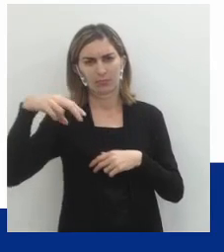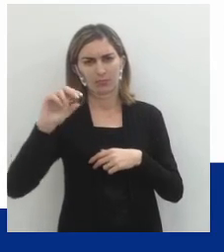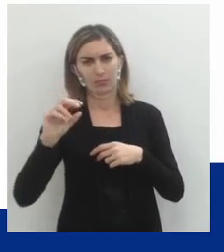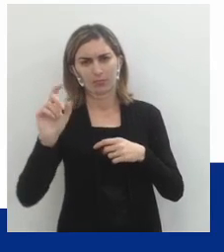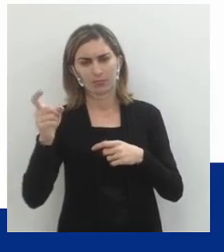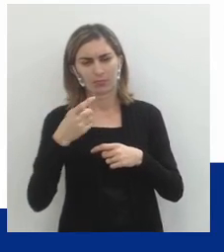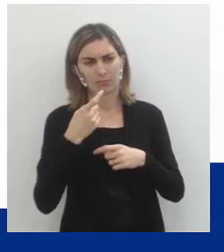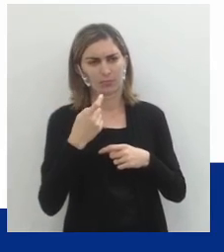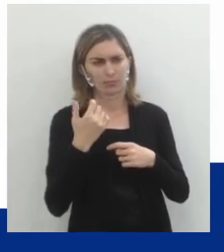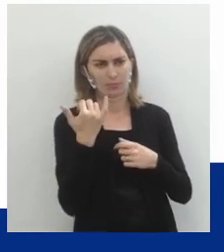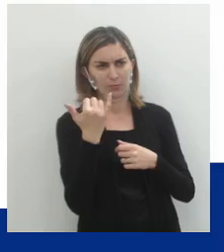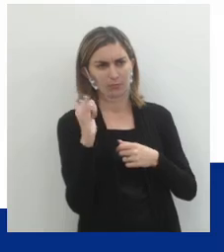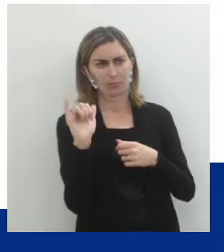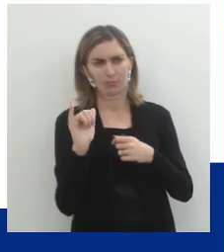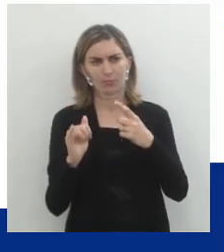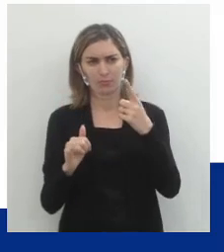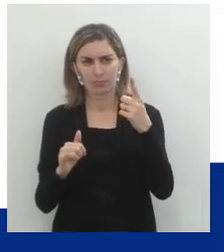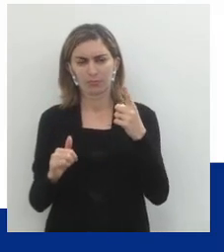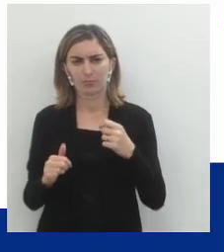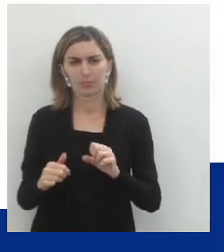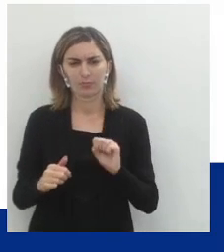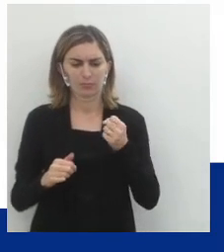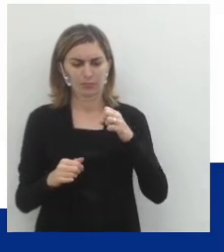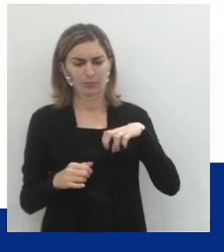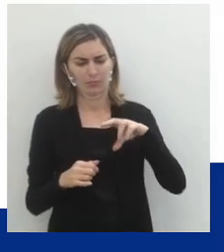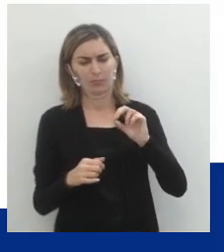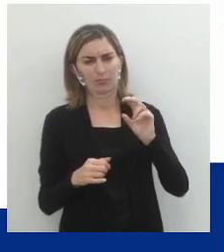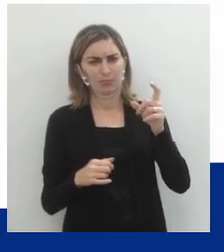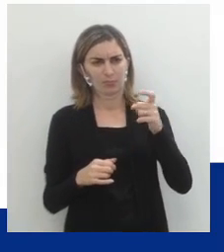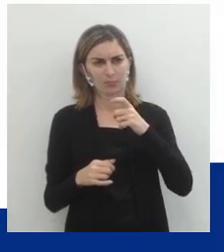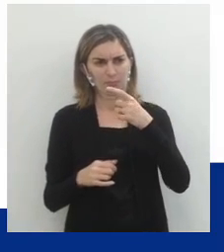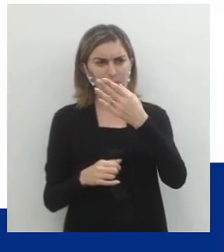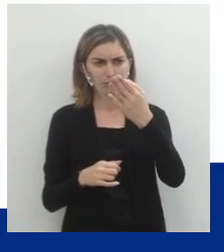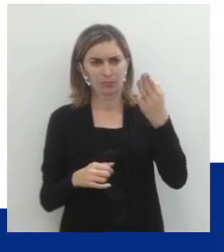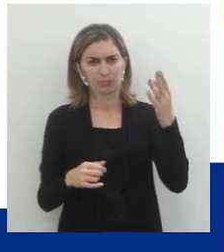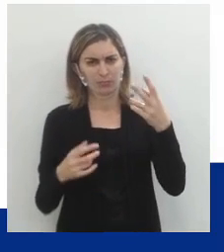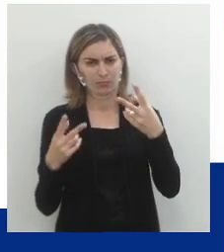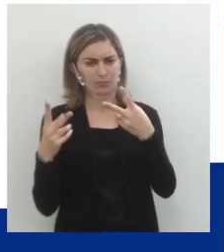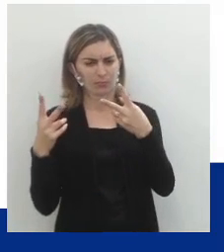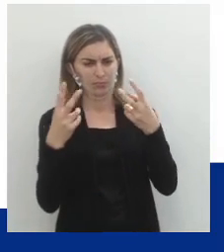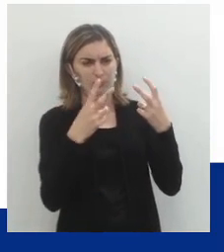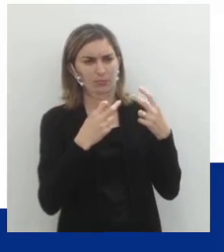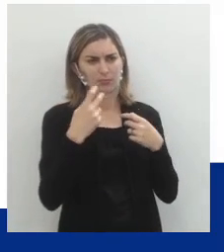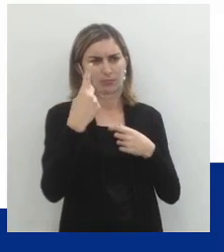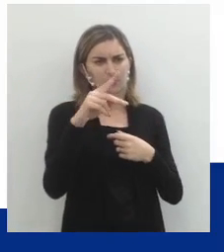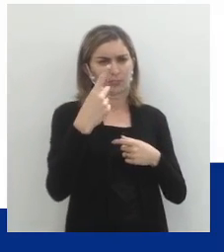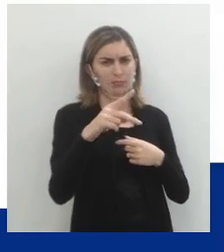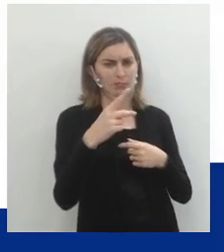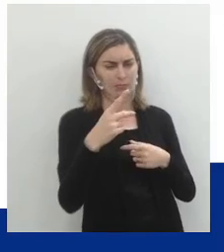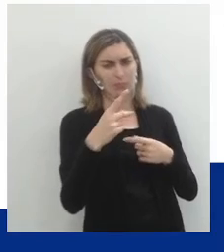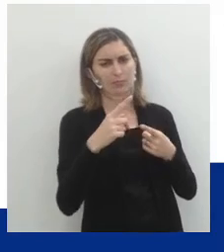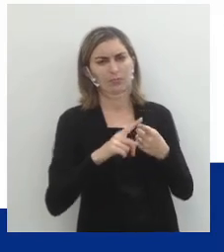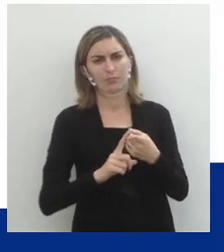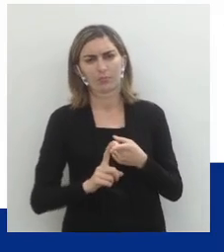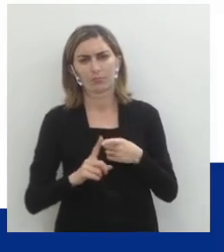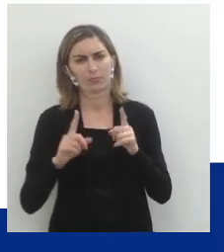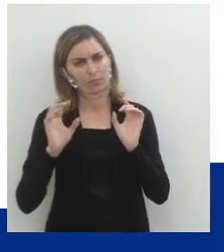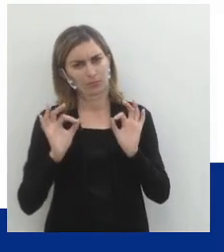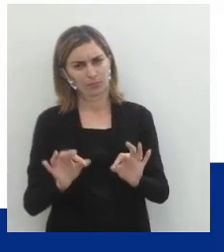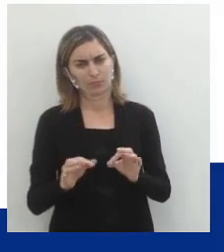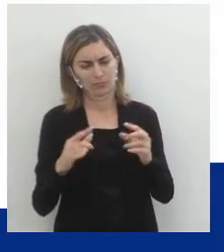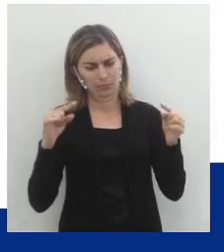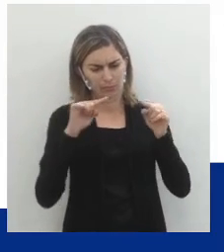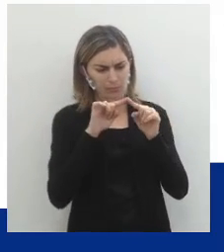y igual ao seno de x, você vai perceber que essa senoide, exatamente